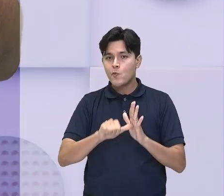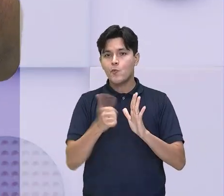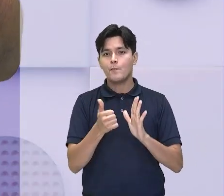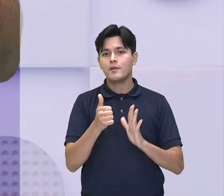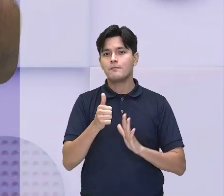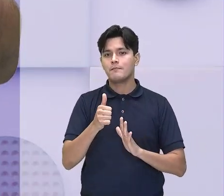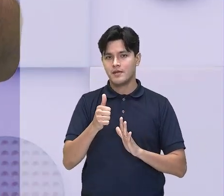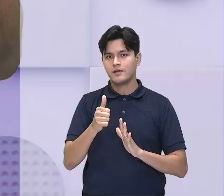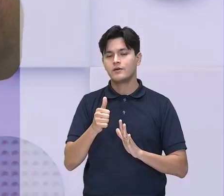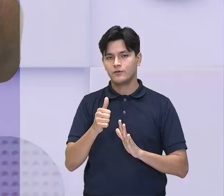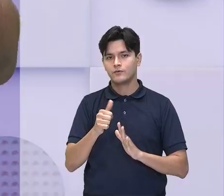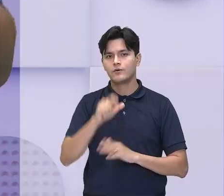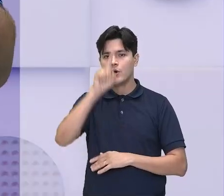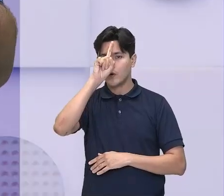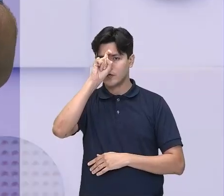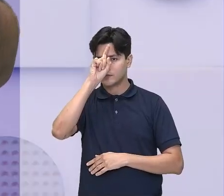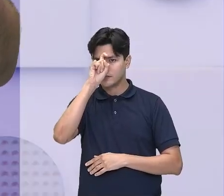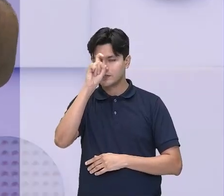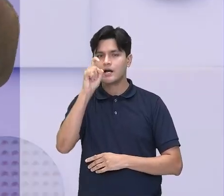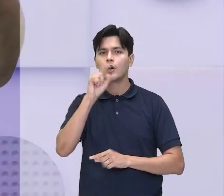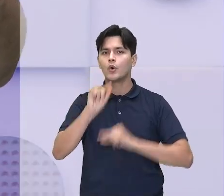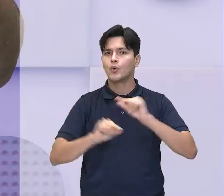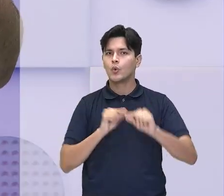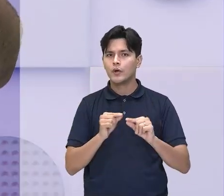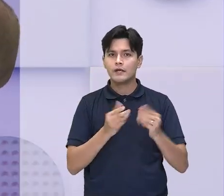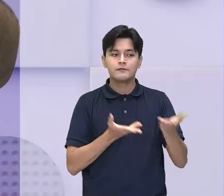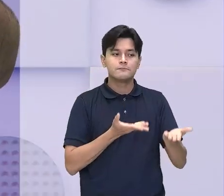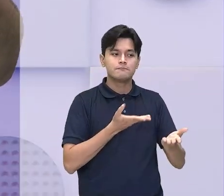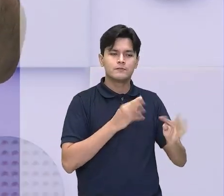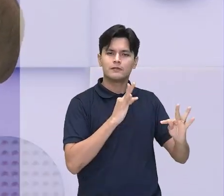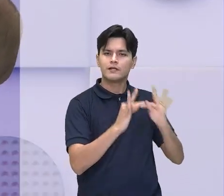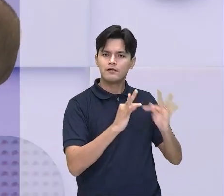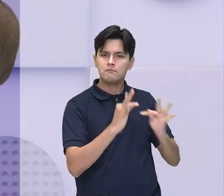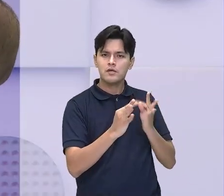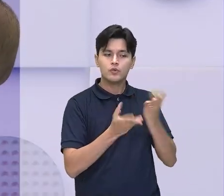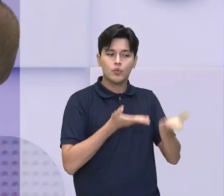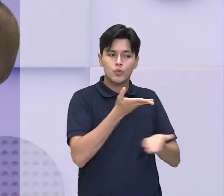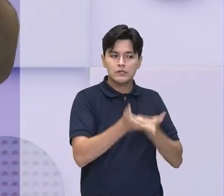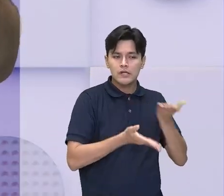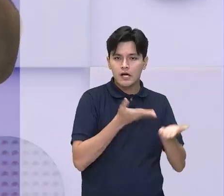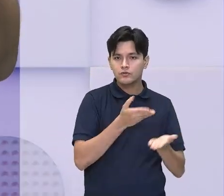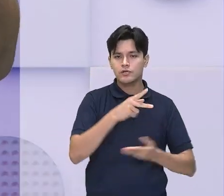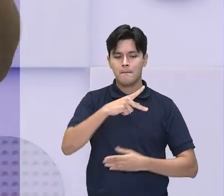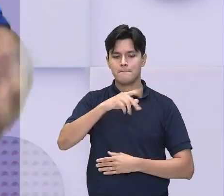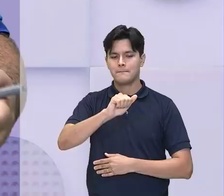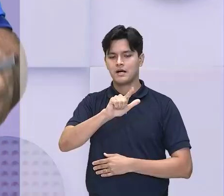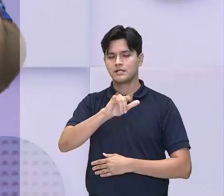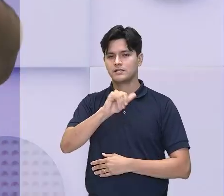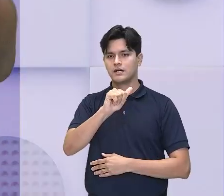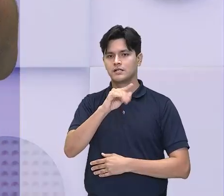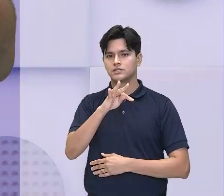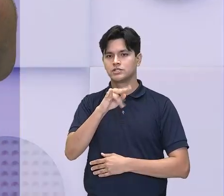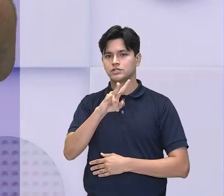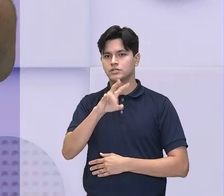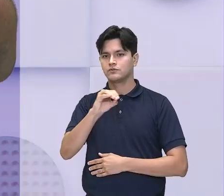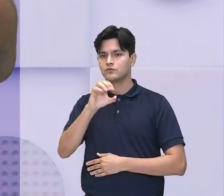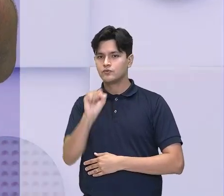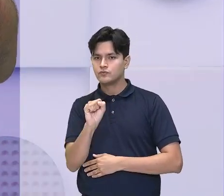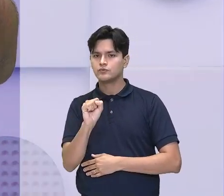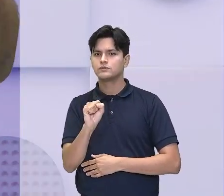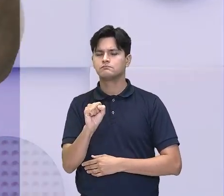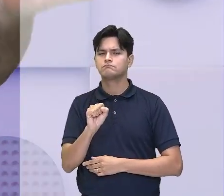cuidados paliativos do norte do Brasil. O que é cuidado paliativo? É assim, são pessoas que sabem que vão morrer,